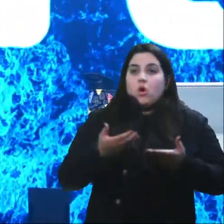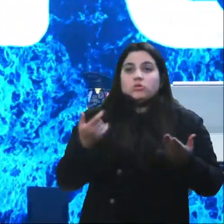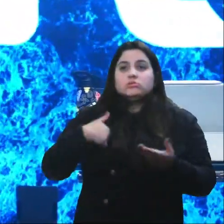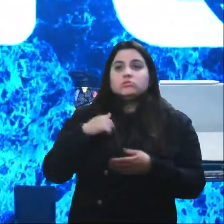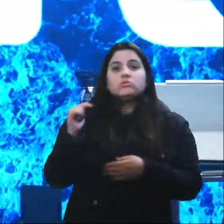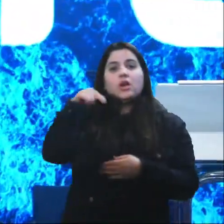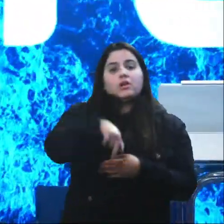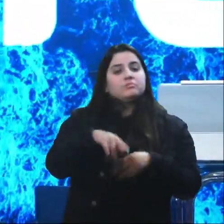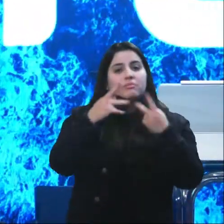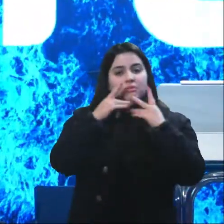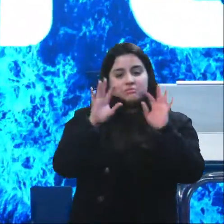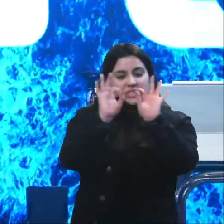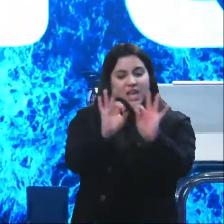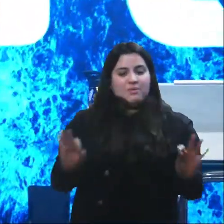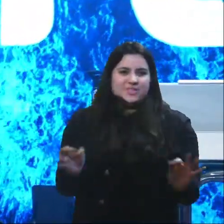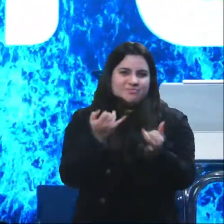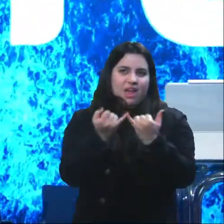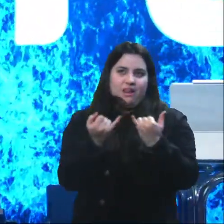você